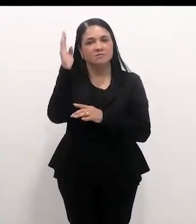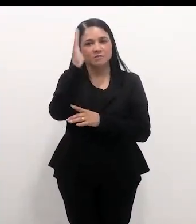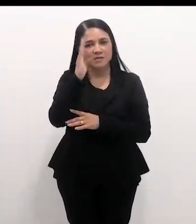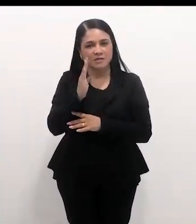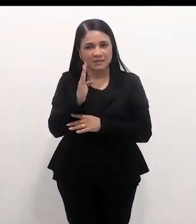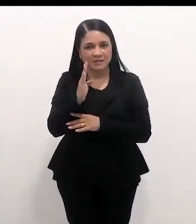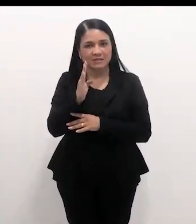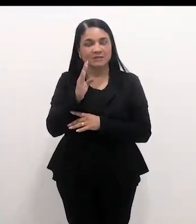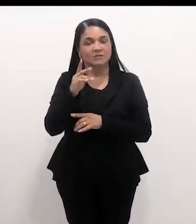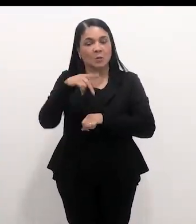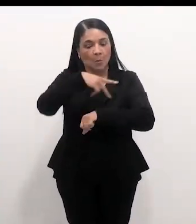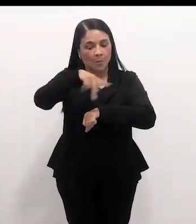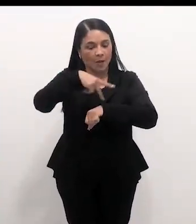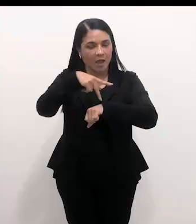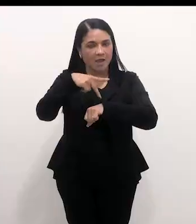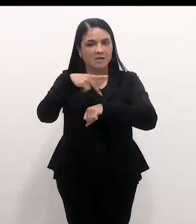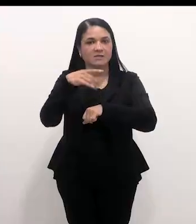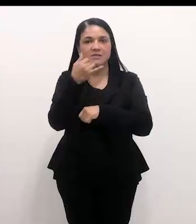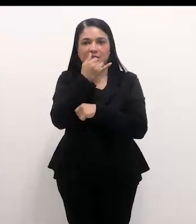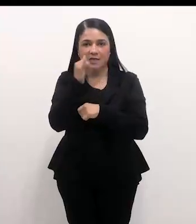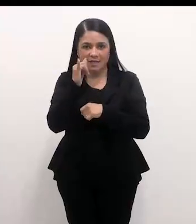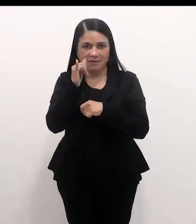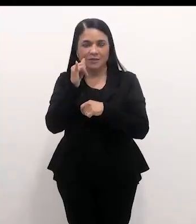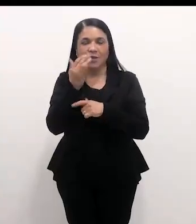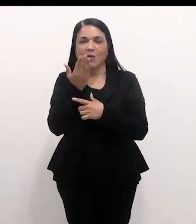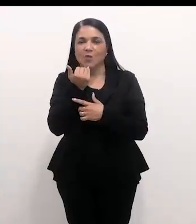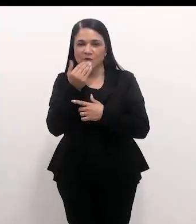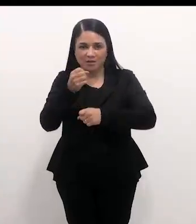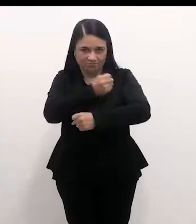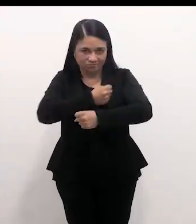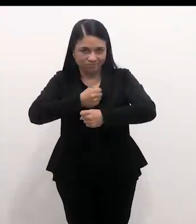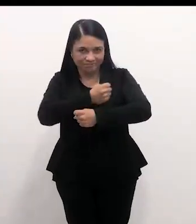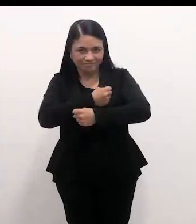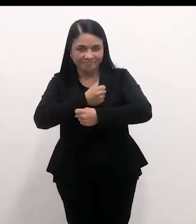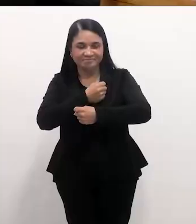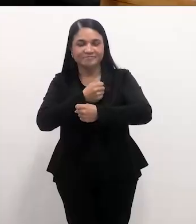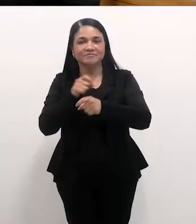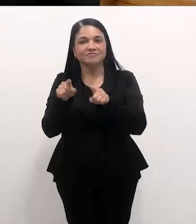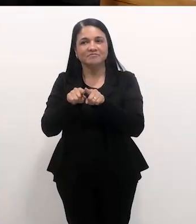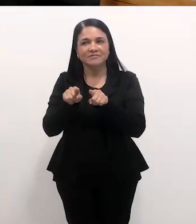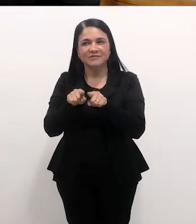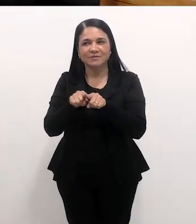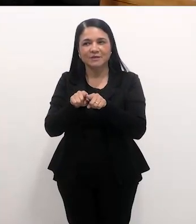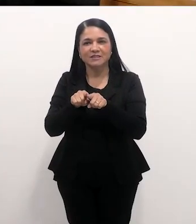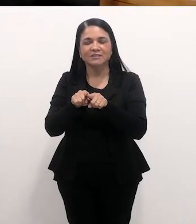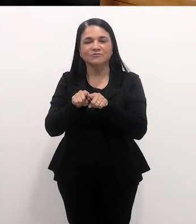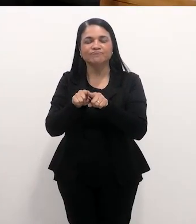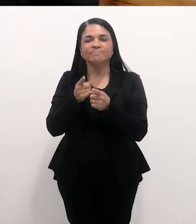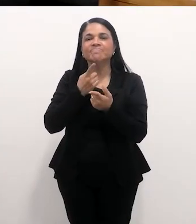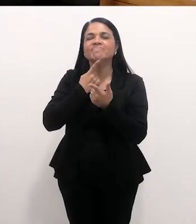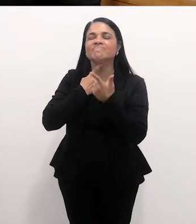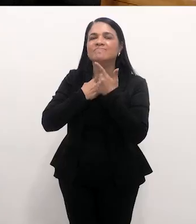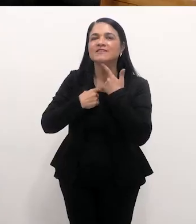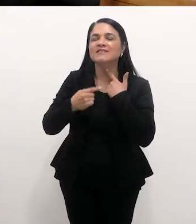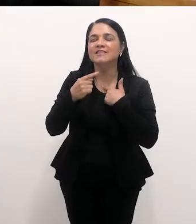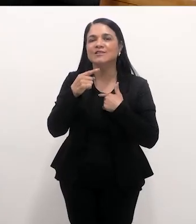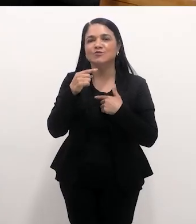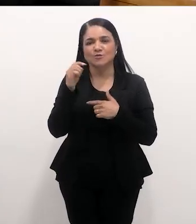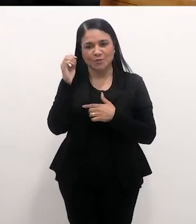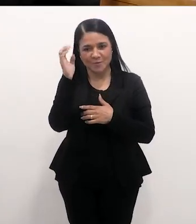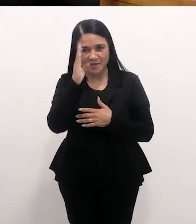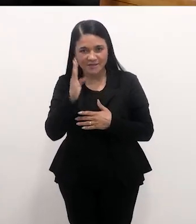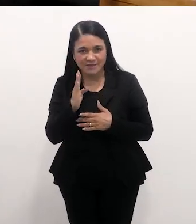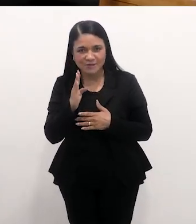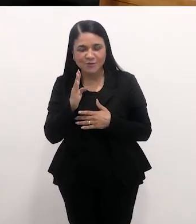na gastronomia italiana, que é tudo bem. Mas tem também muita ganas e desejo dos brasileiros